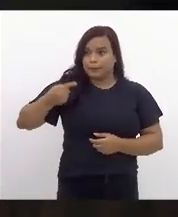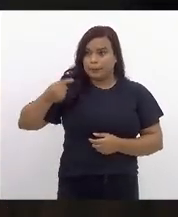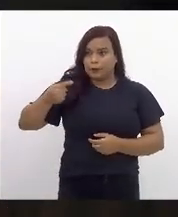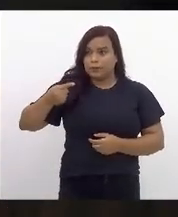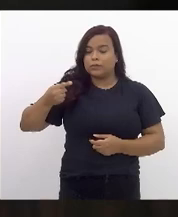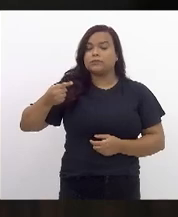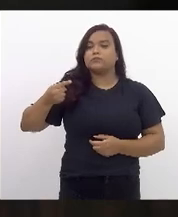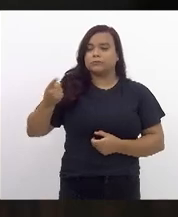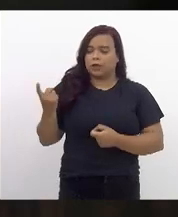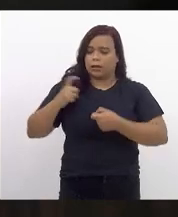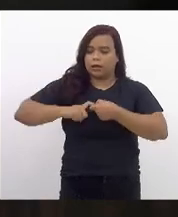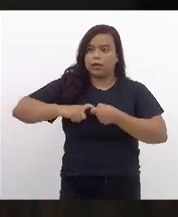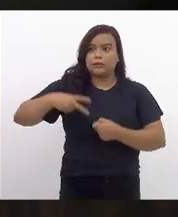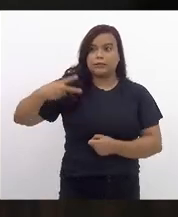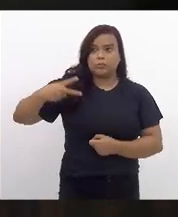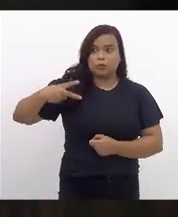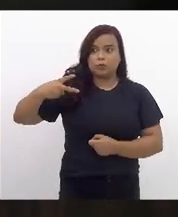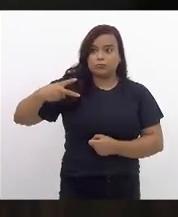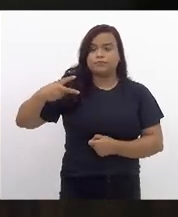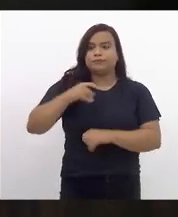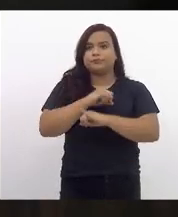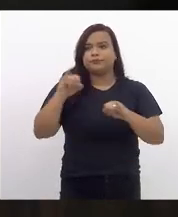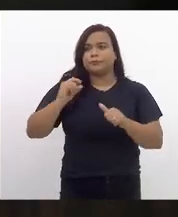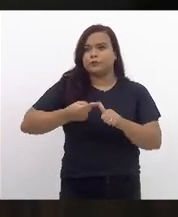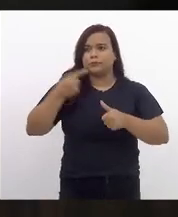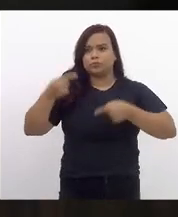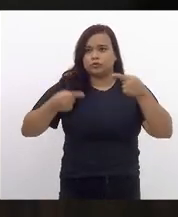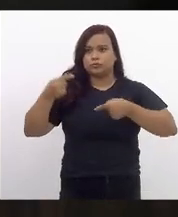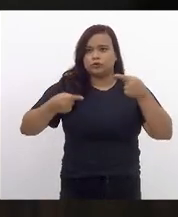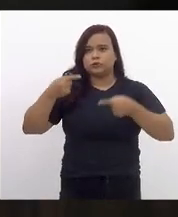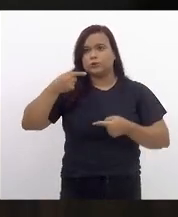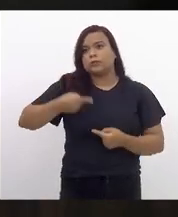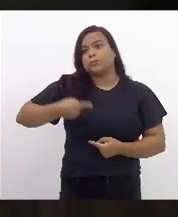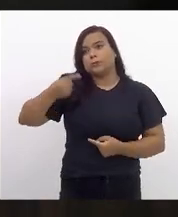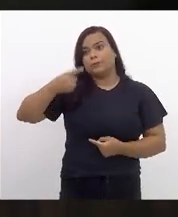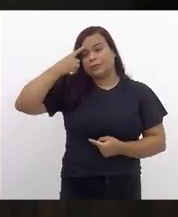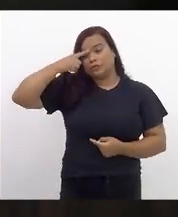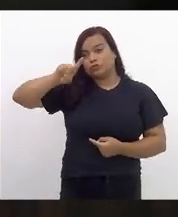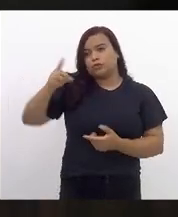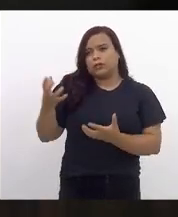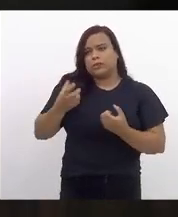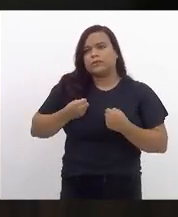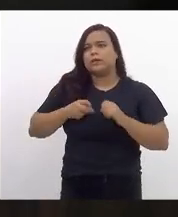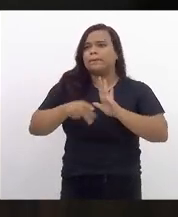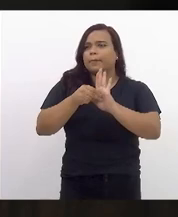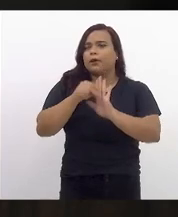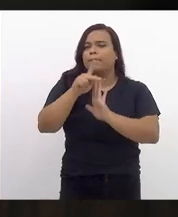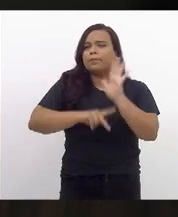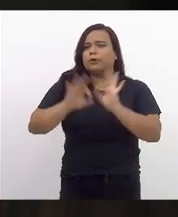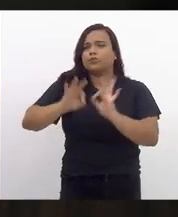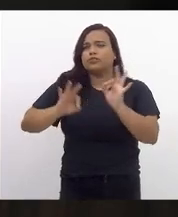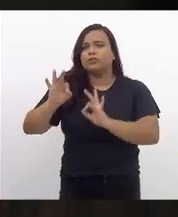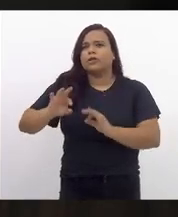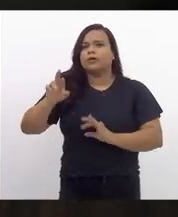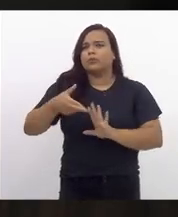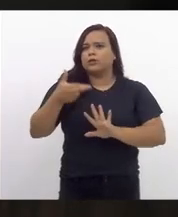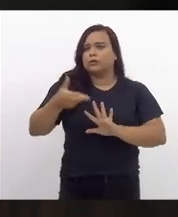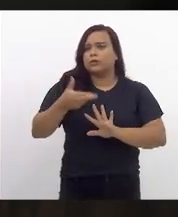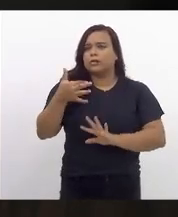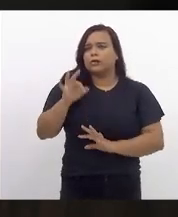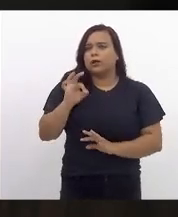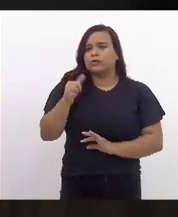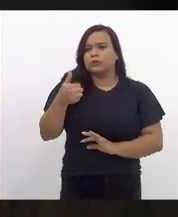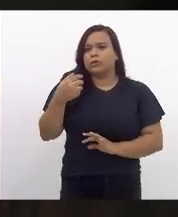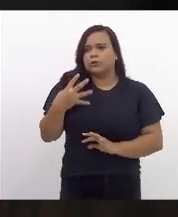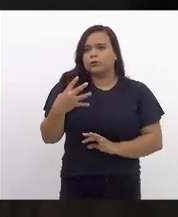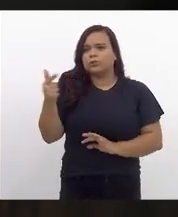segunda. Anuncio, em primeira discussão, primeiro dia para recebimento de emendas, projeto de resolução 10.14 de 22, de autoria da